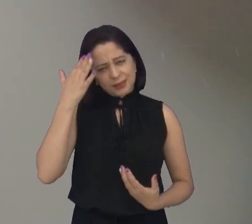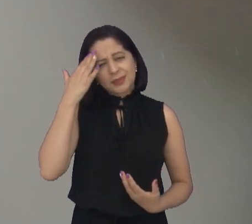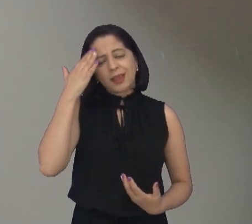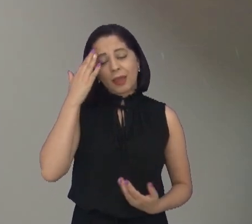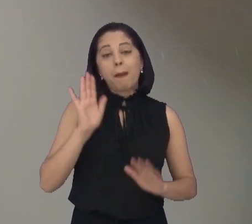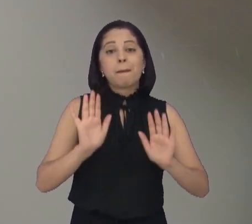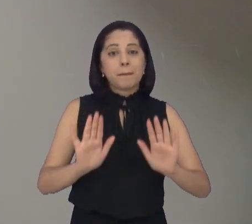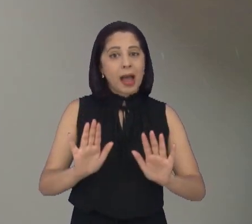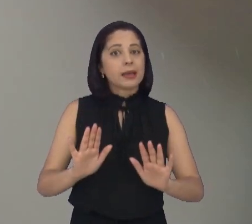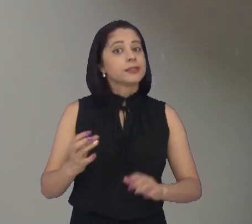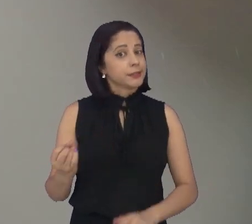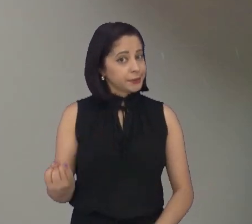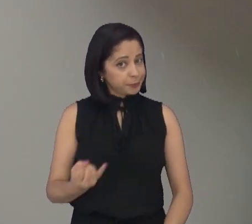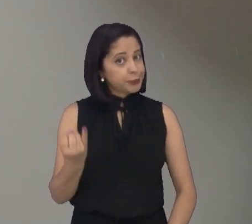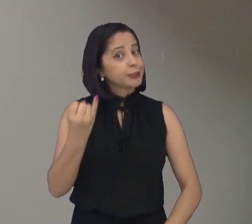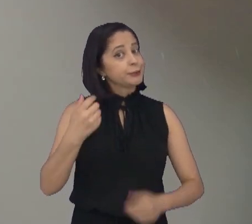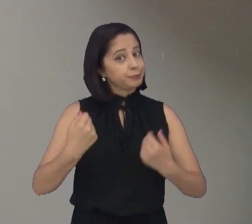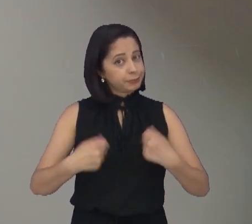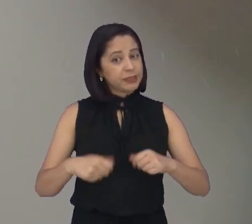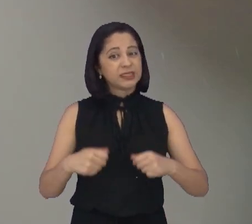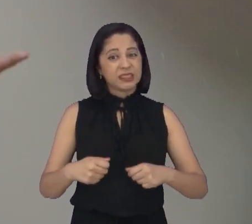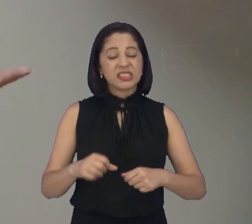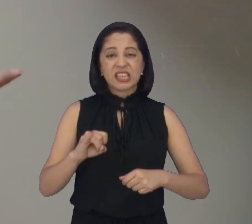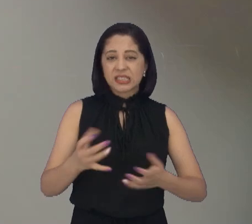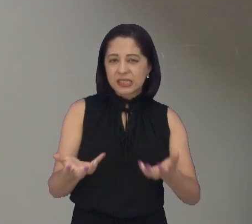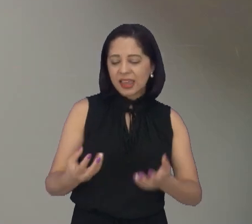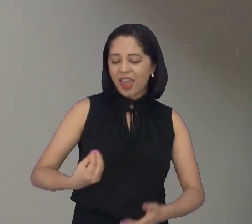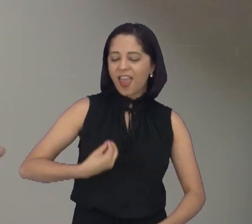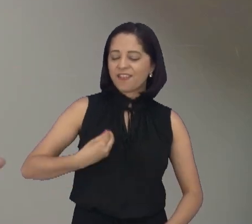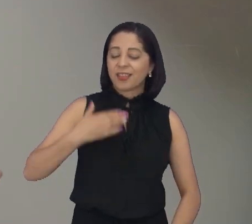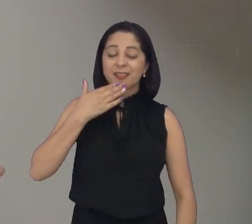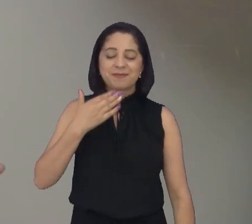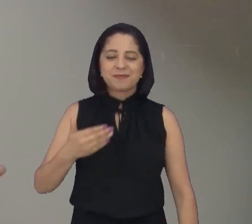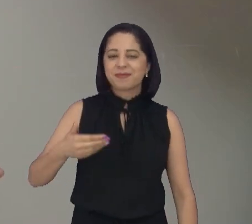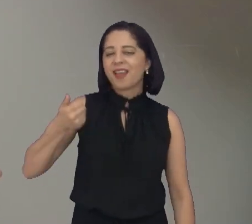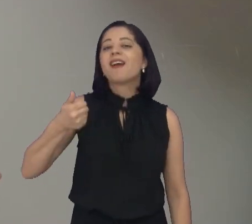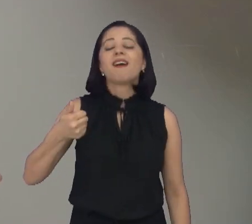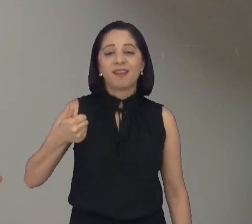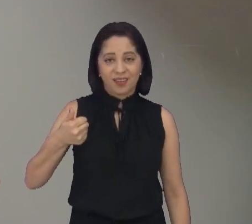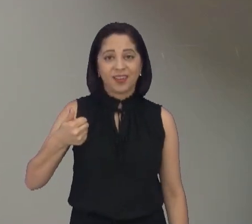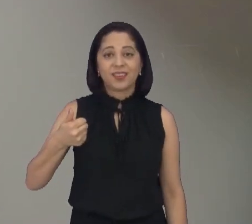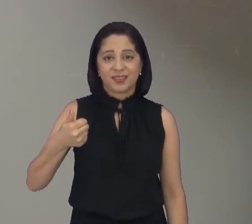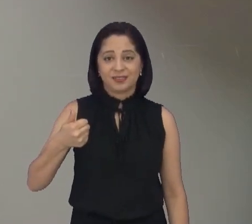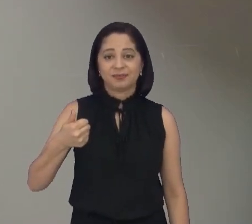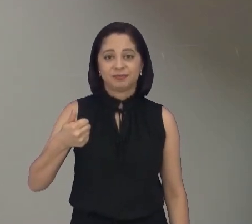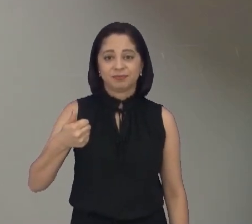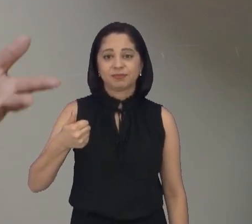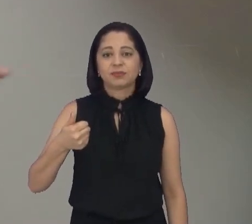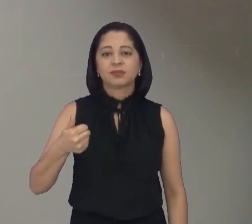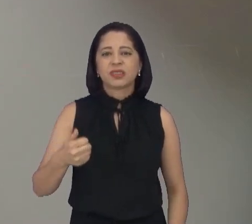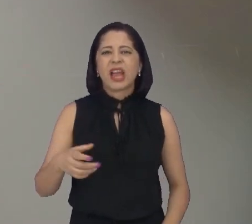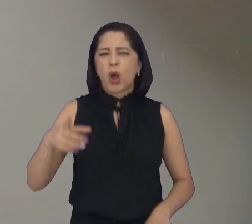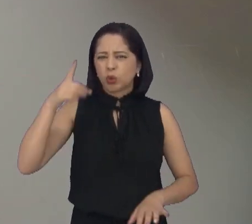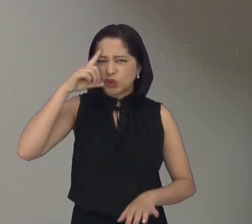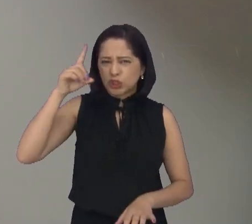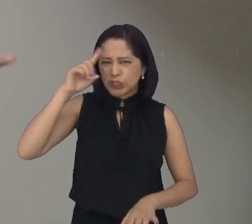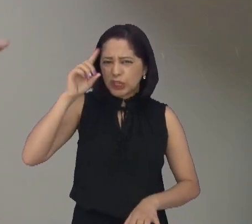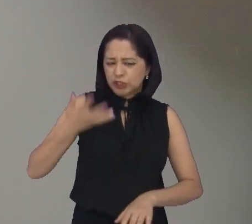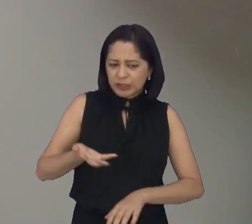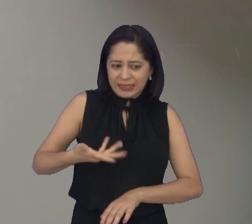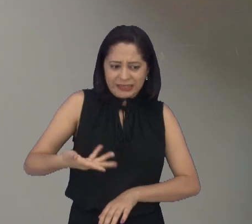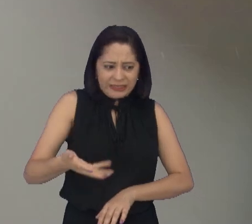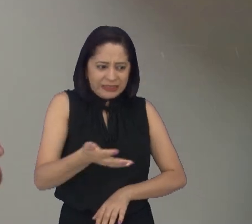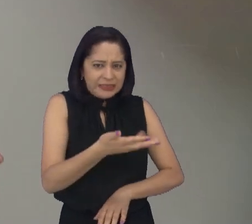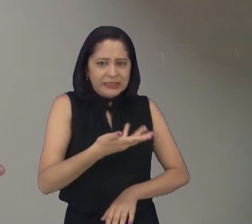é essencial, né, gente, para quem busca bem-estar e qualidade de vida. E com o dia a dia cada vez